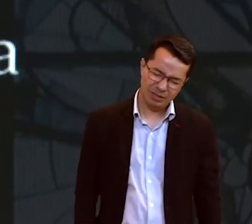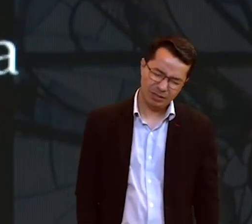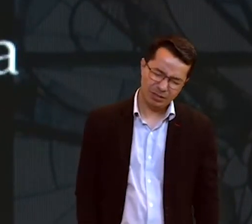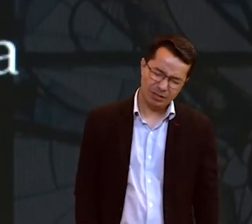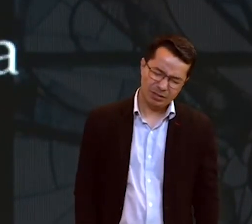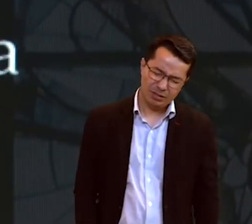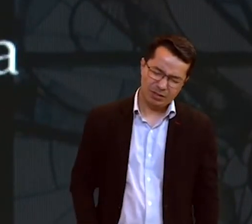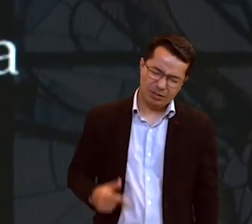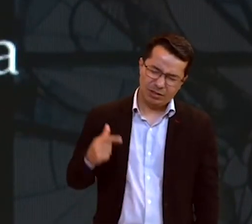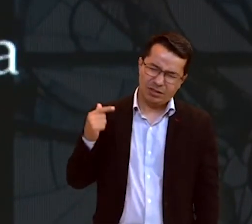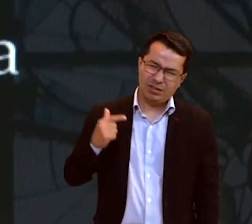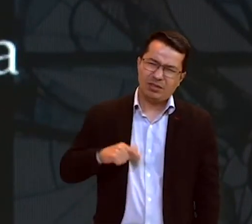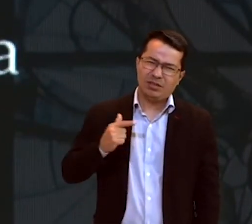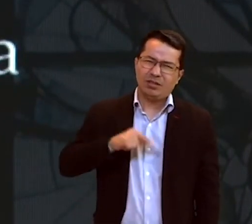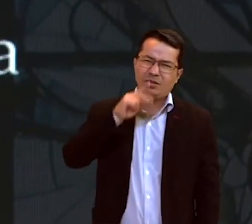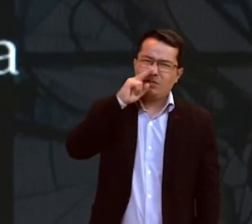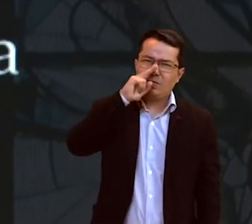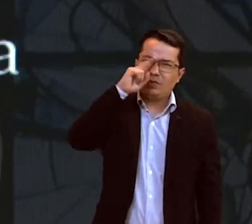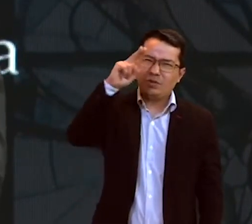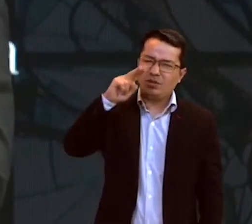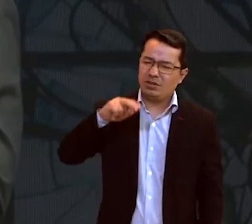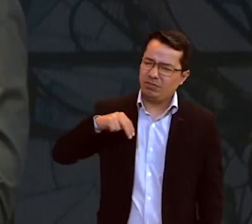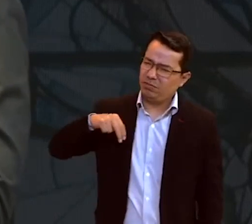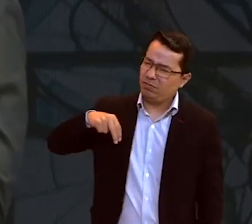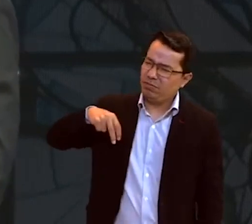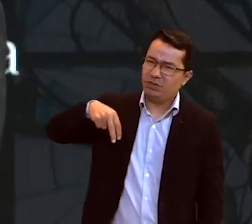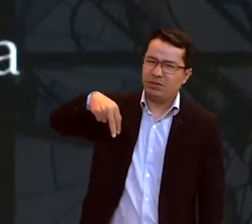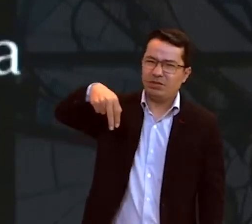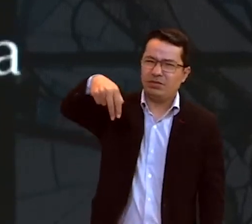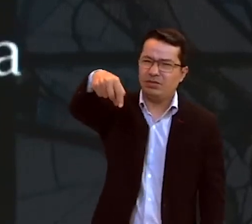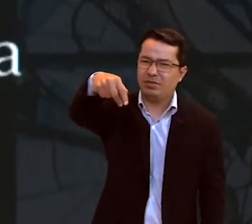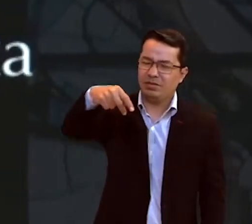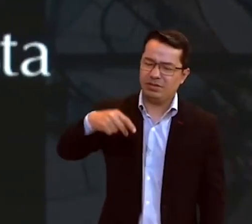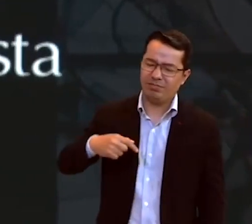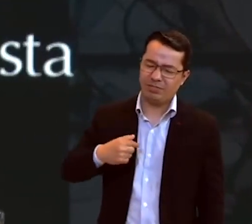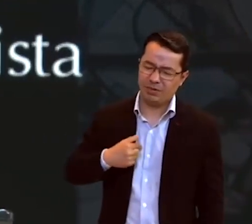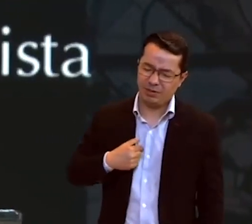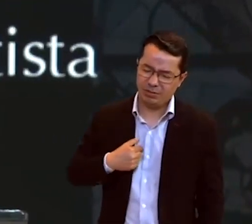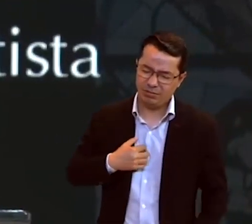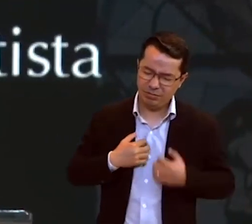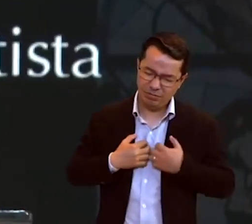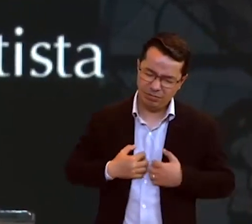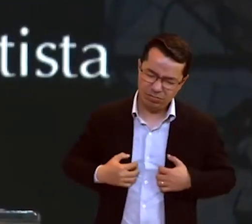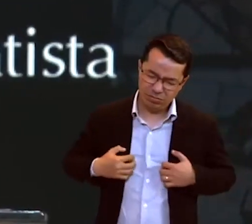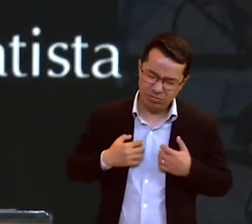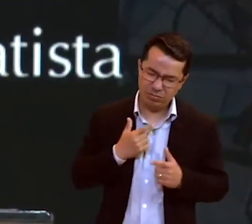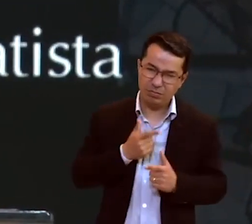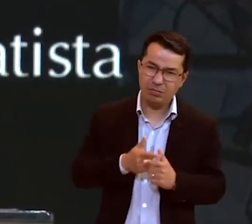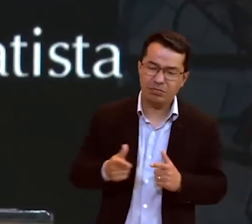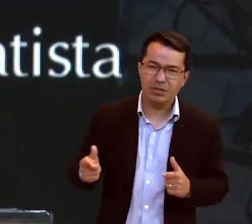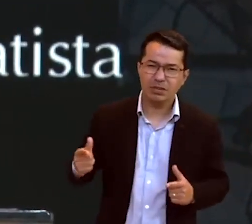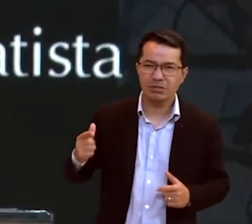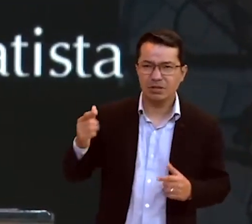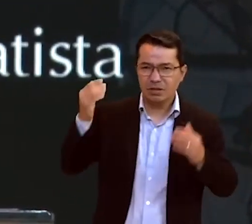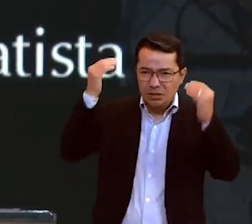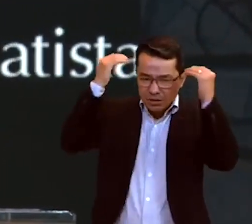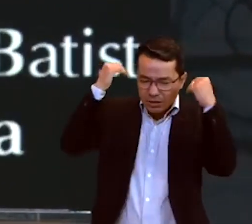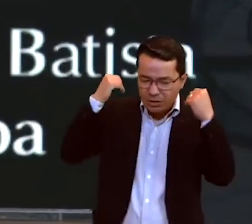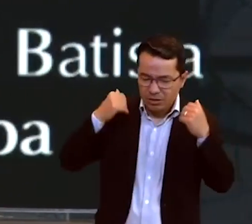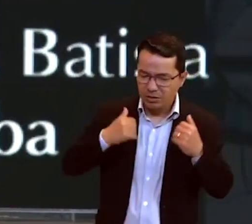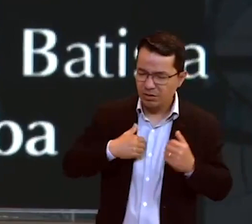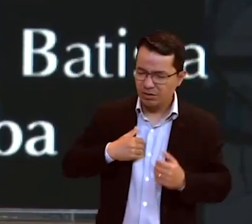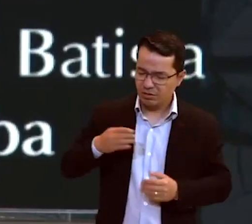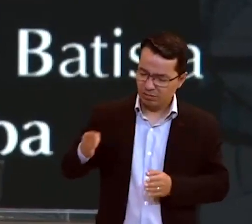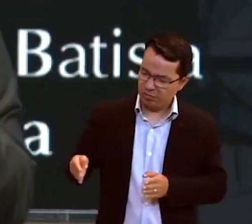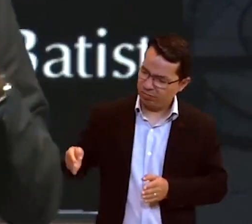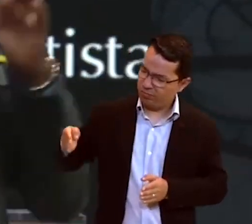pregar ainda. O coração, estou cheio de problemas, cheio de aflição. E eu parar o carro, fechar os